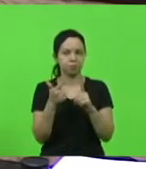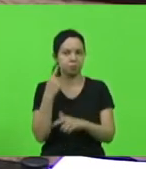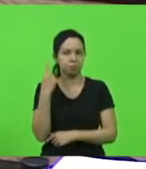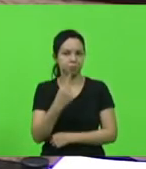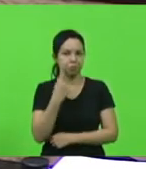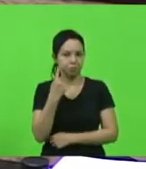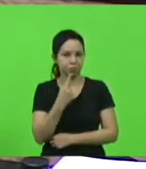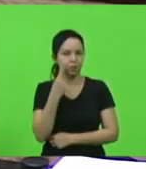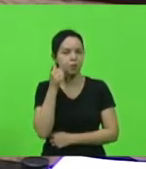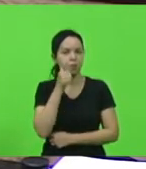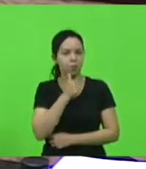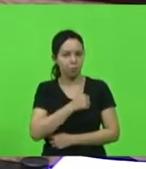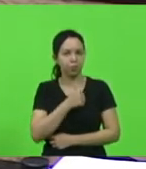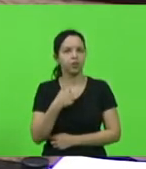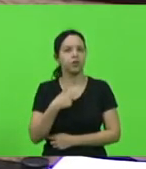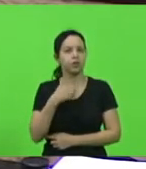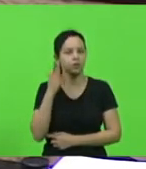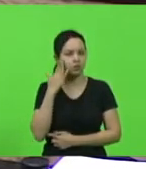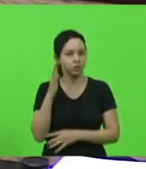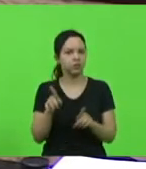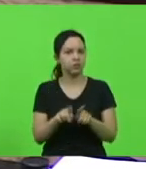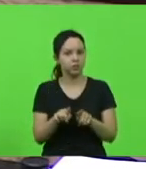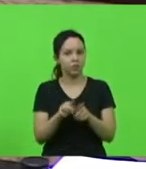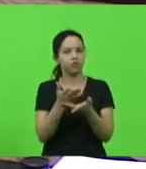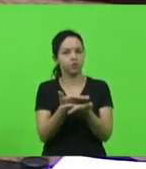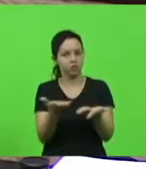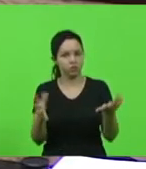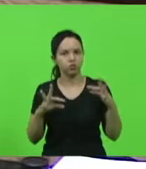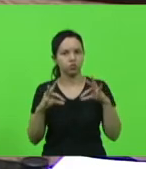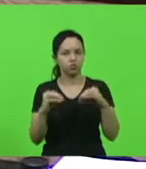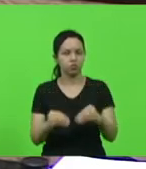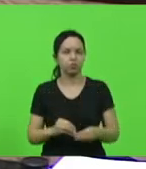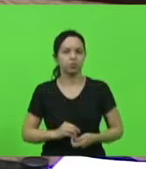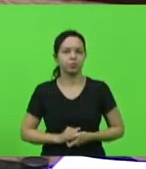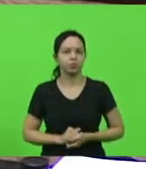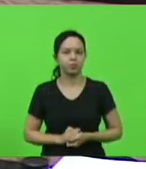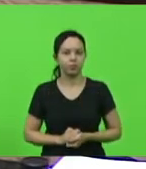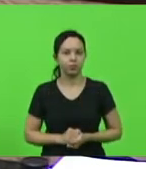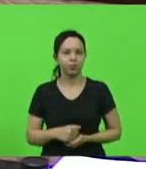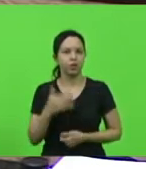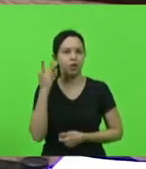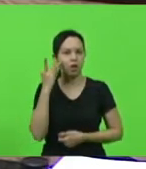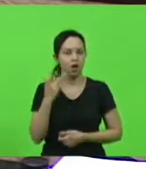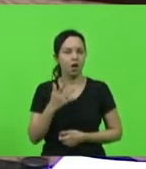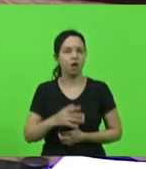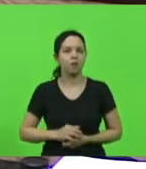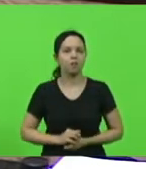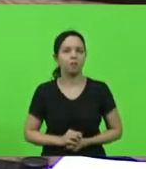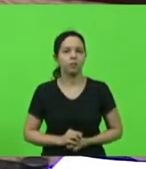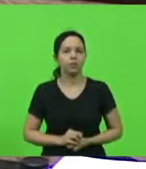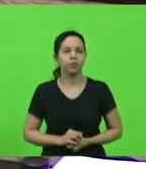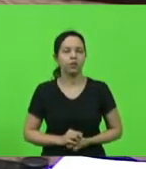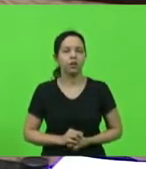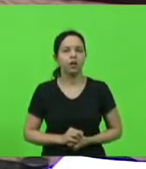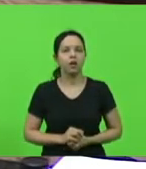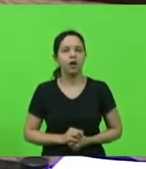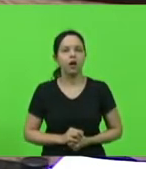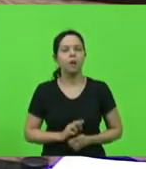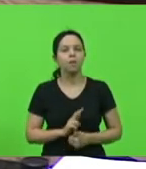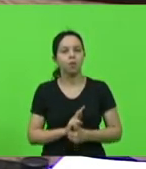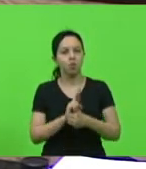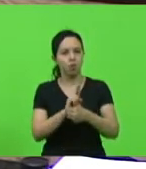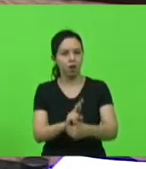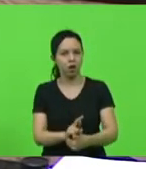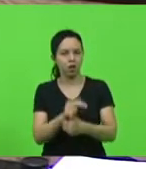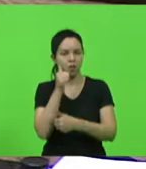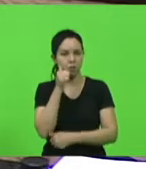tenho certeza também de todos vocês. Eu considero que a implantação da Procuradoria da Mulher por essa casa como um marco